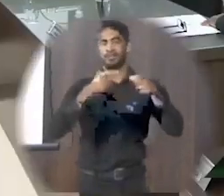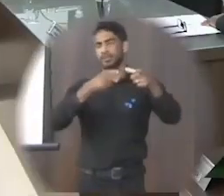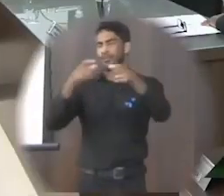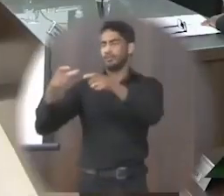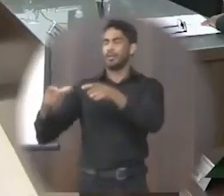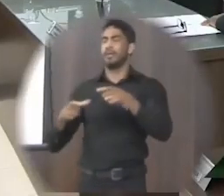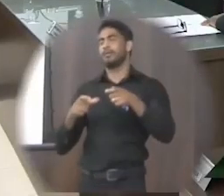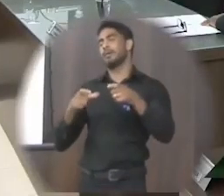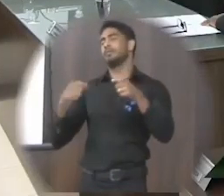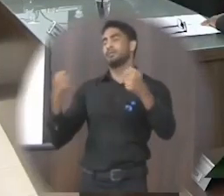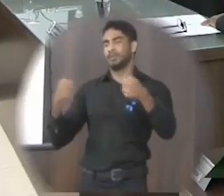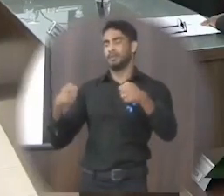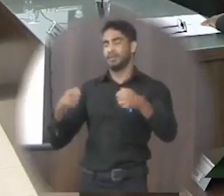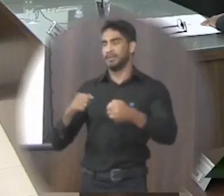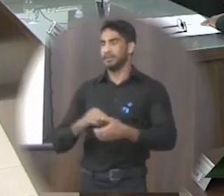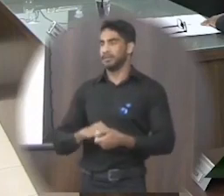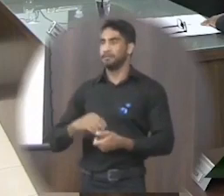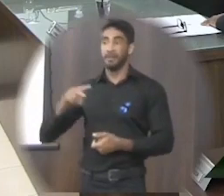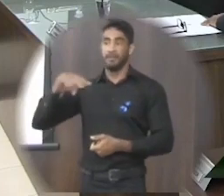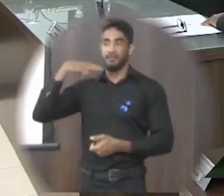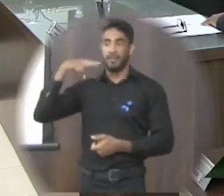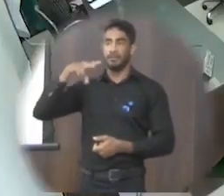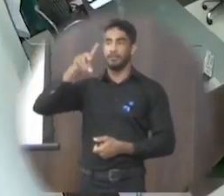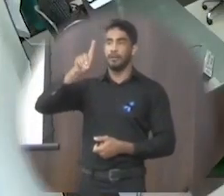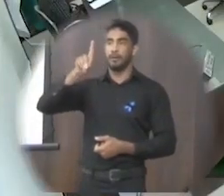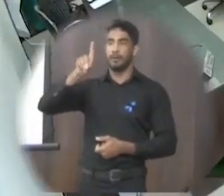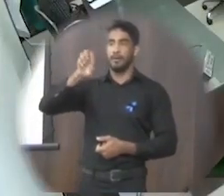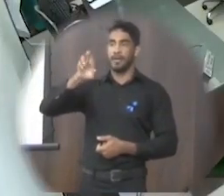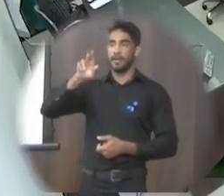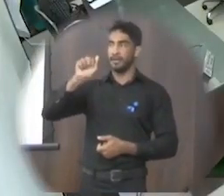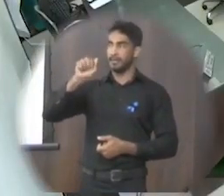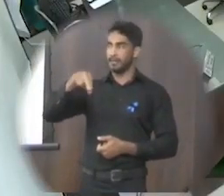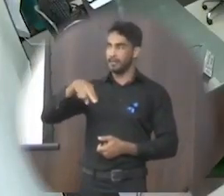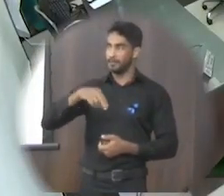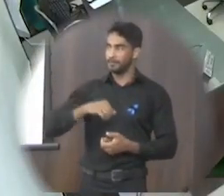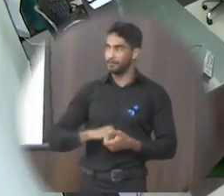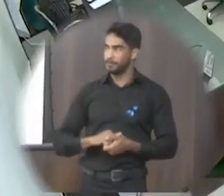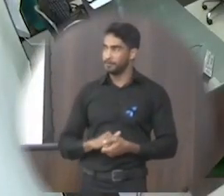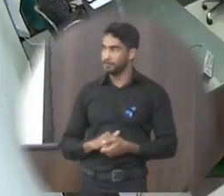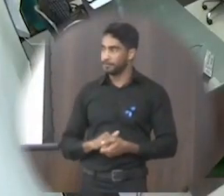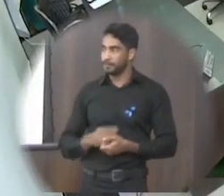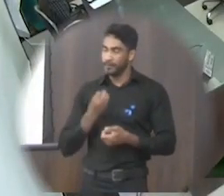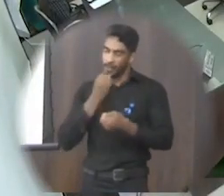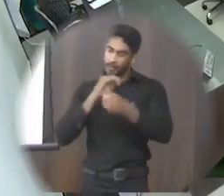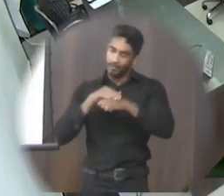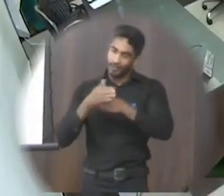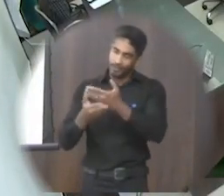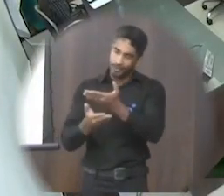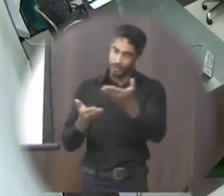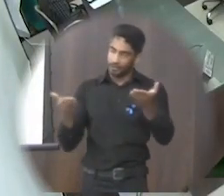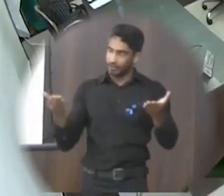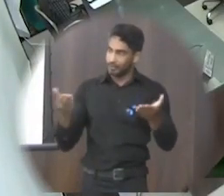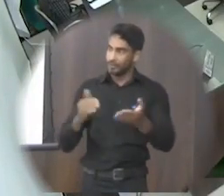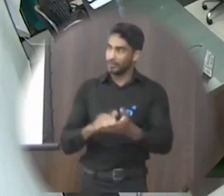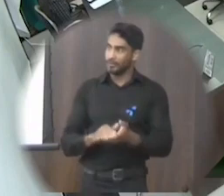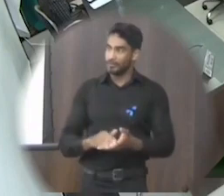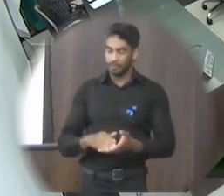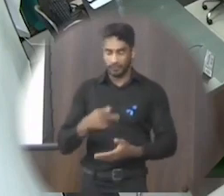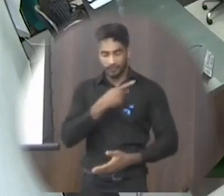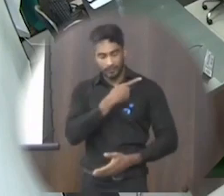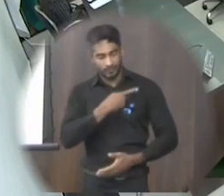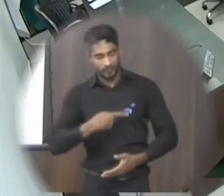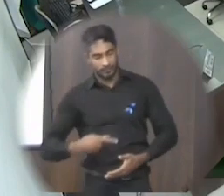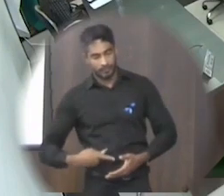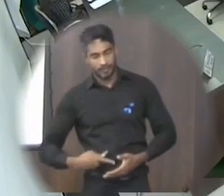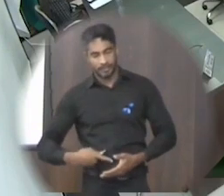necessária. Obrigado. Vereador Derlan, tens a palavra. Boa noite a todos. O presidente Ramon, que eu cumprimento a